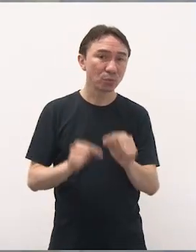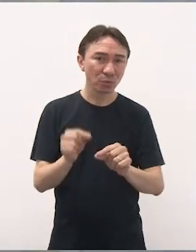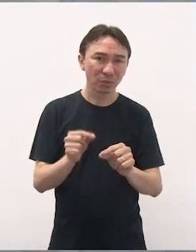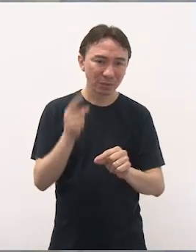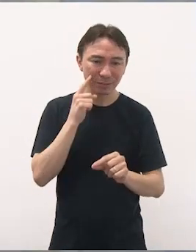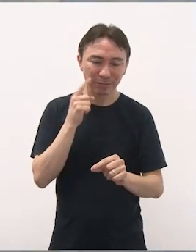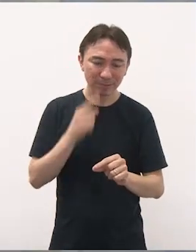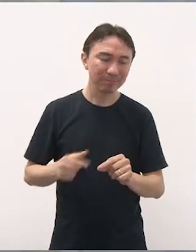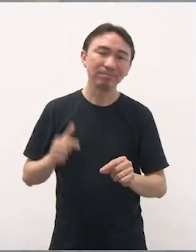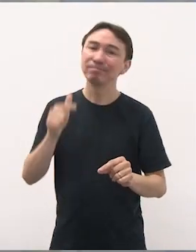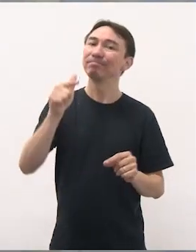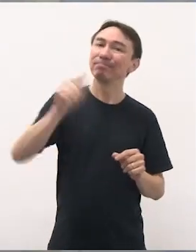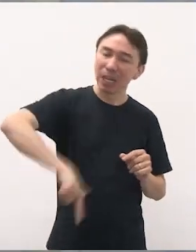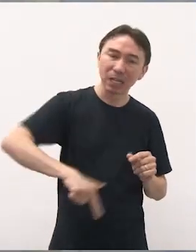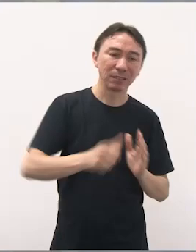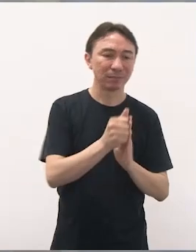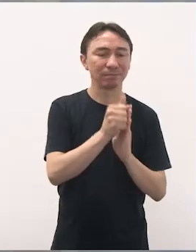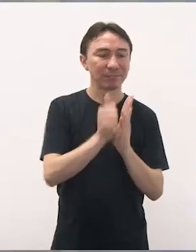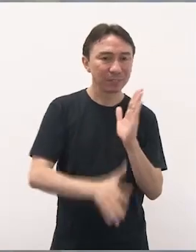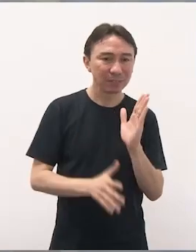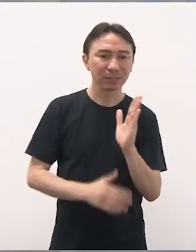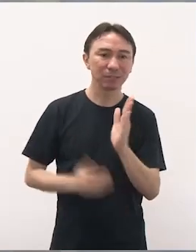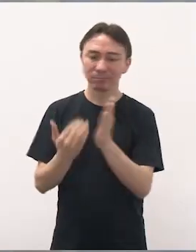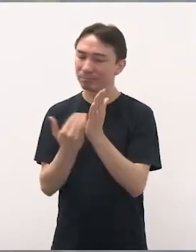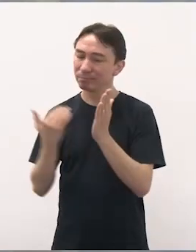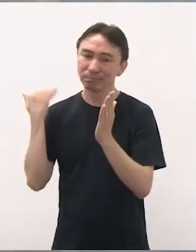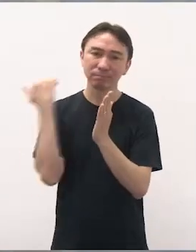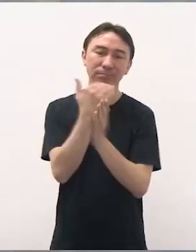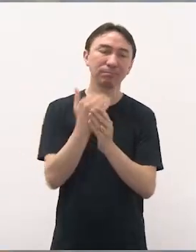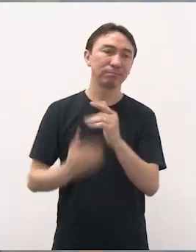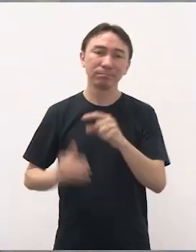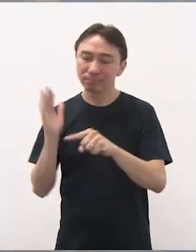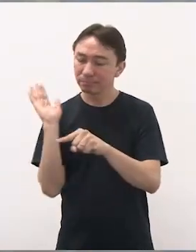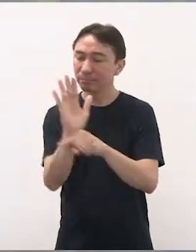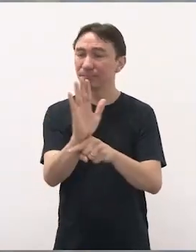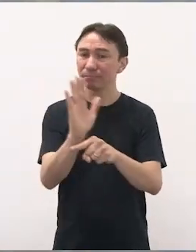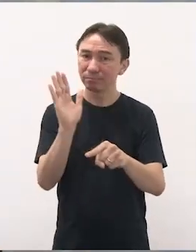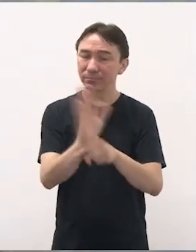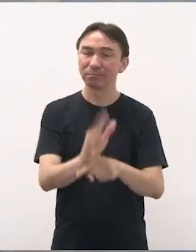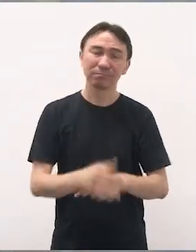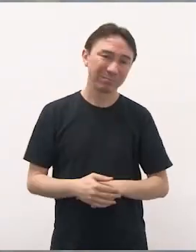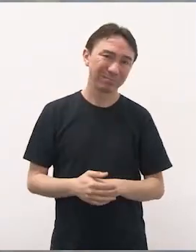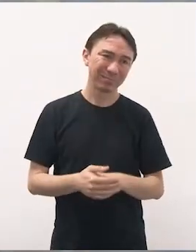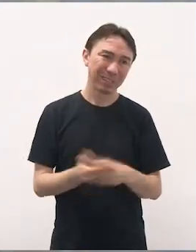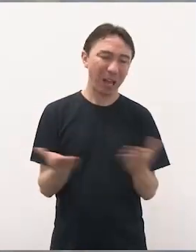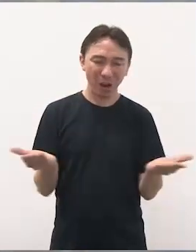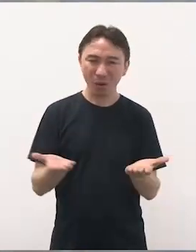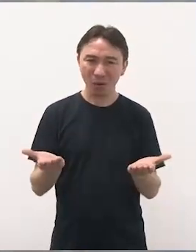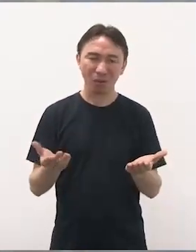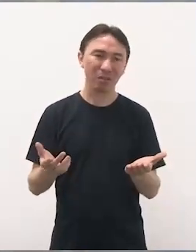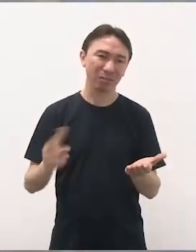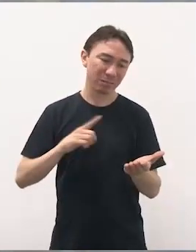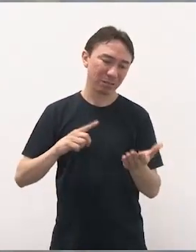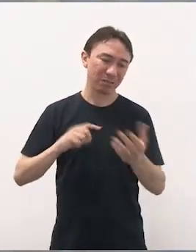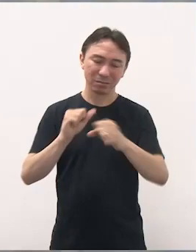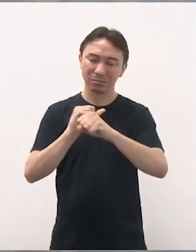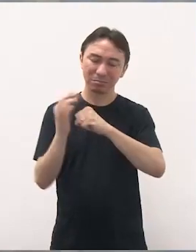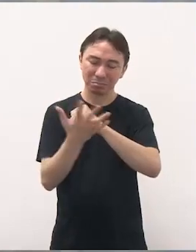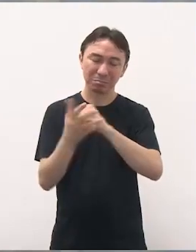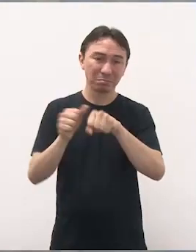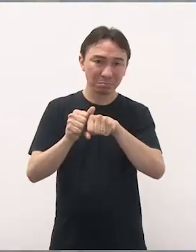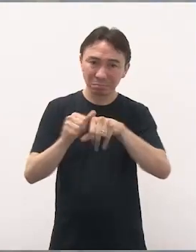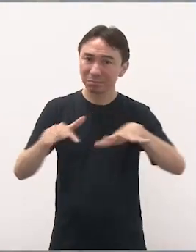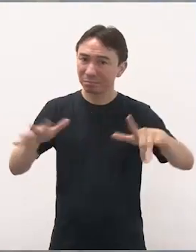algumas atividades que pudessem, nesse momento, né, de pandemia, de volta às aulas